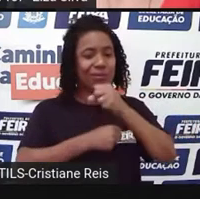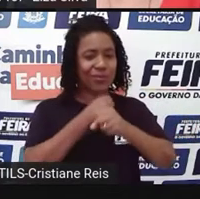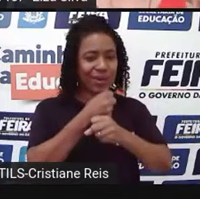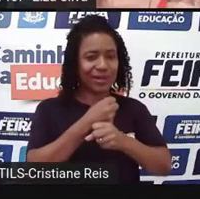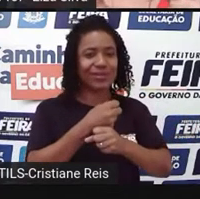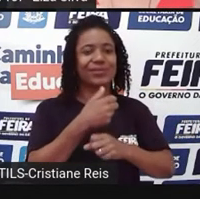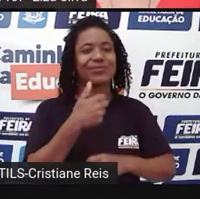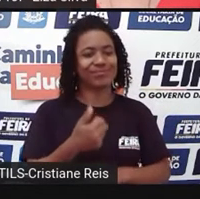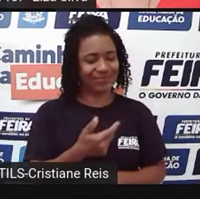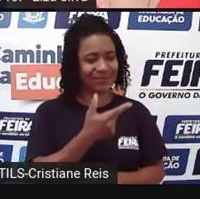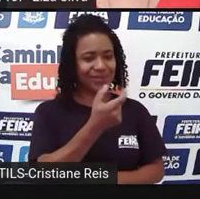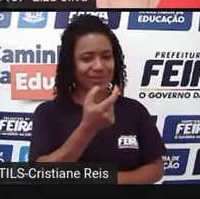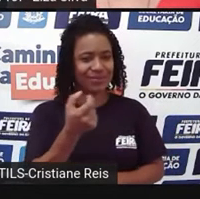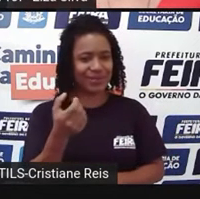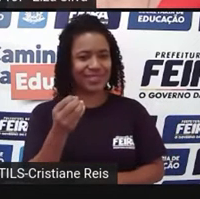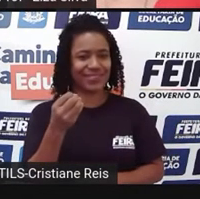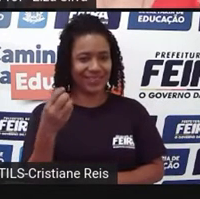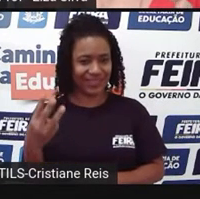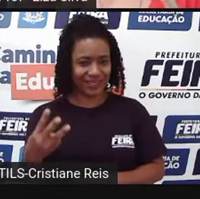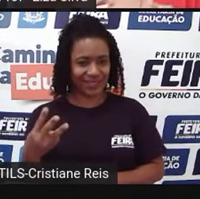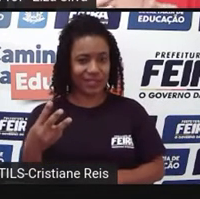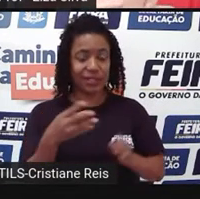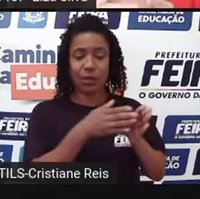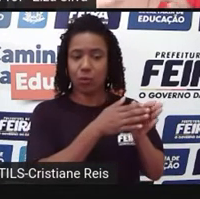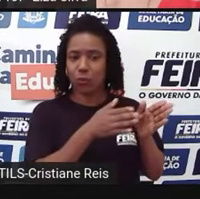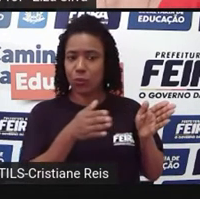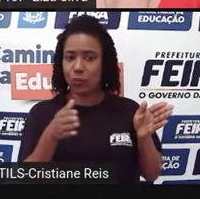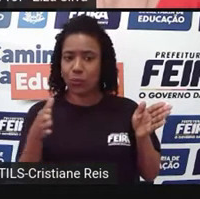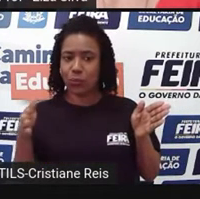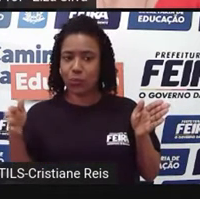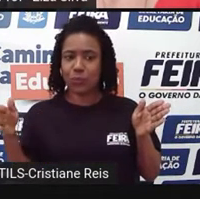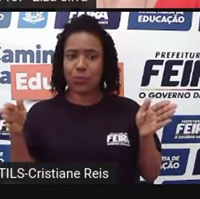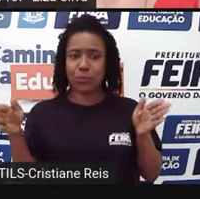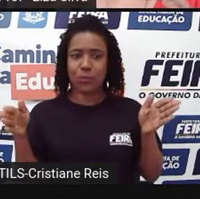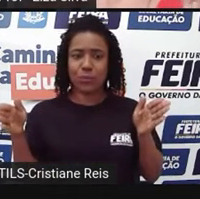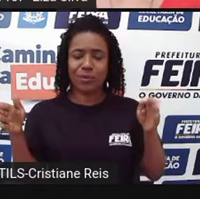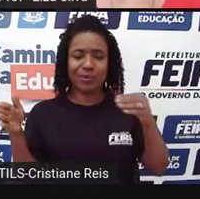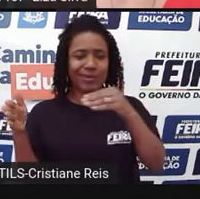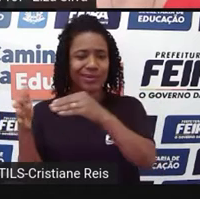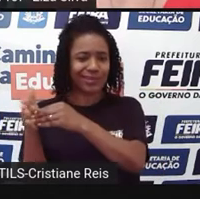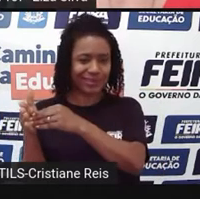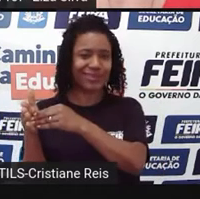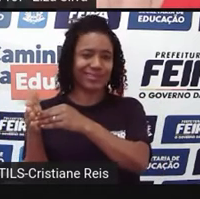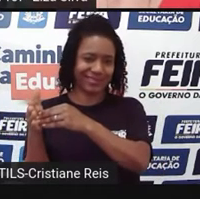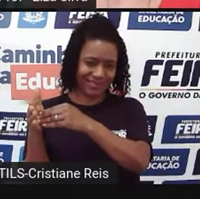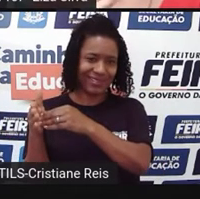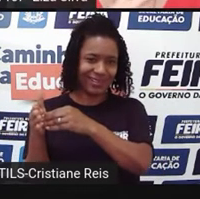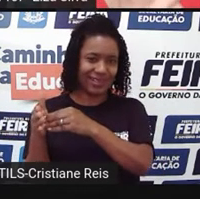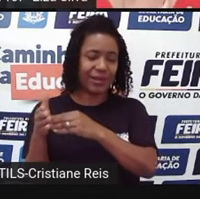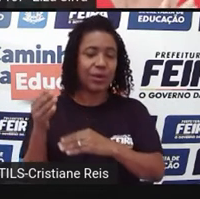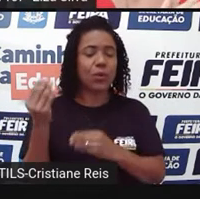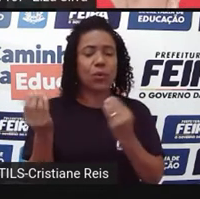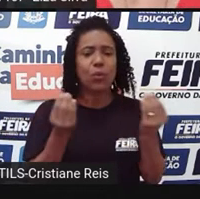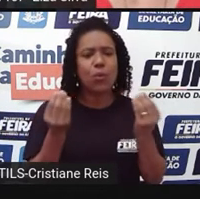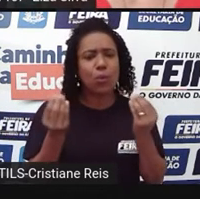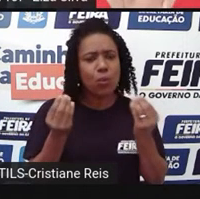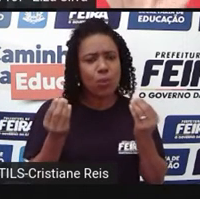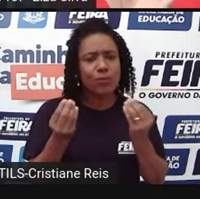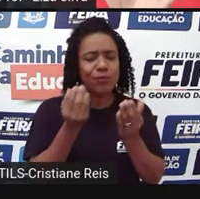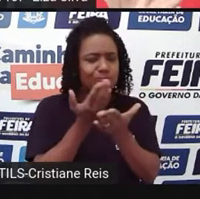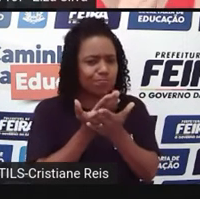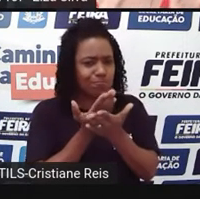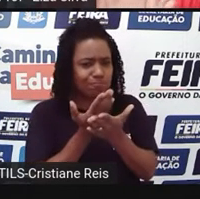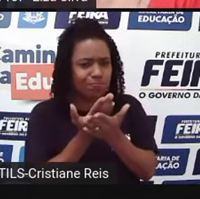Então esta linha do tempo nos dá essa ideia né essa noção de como